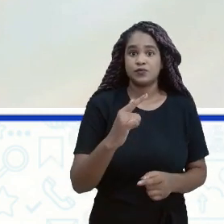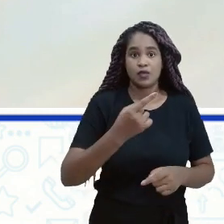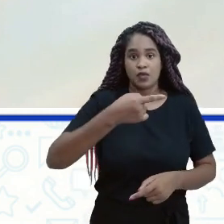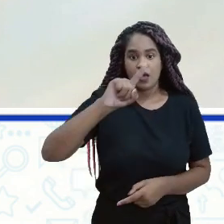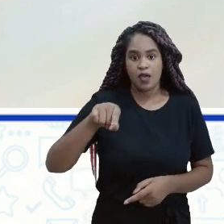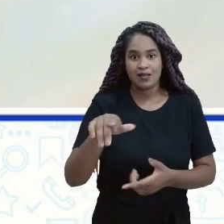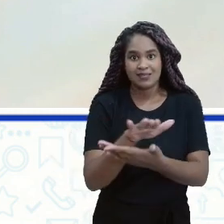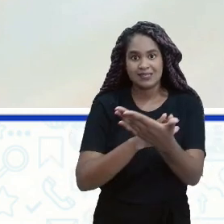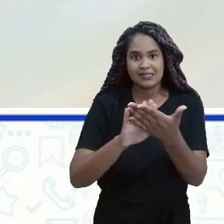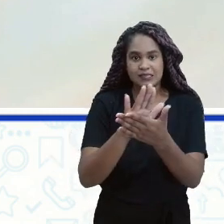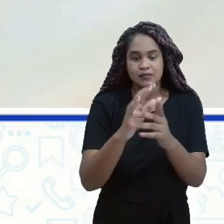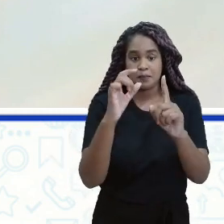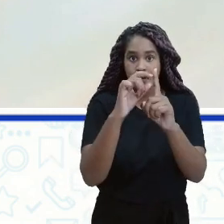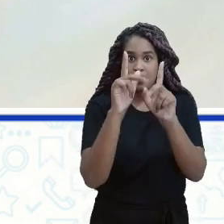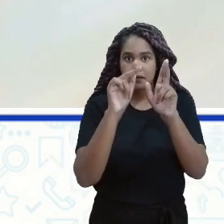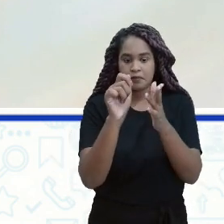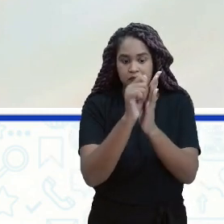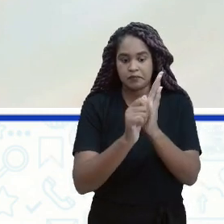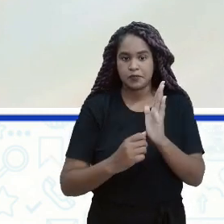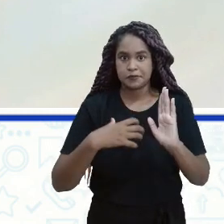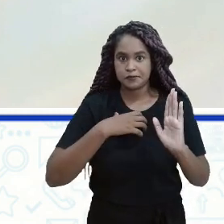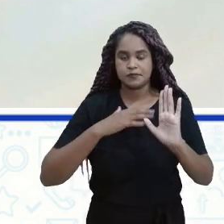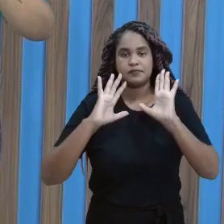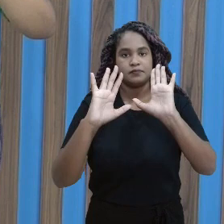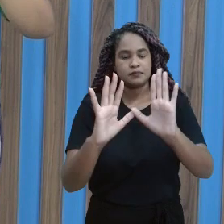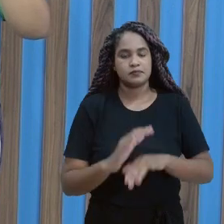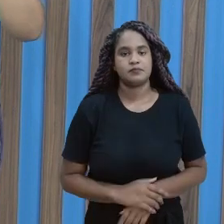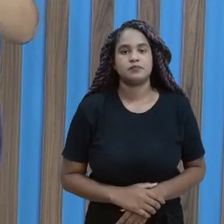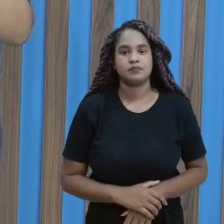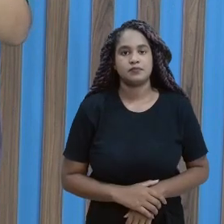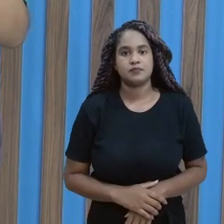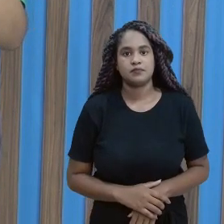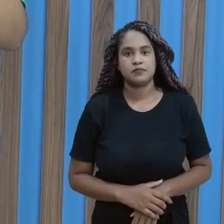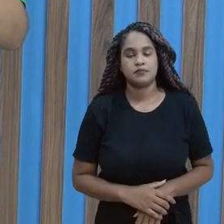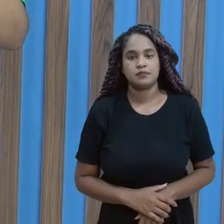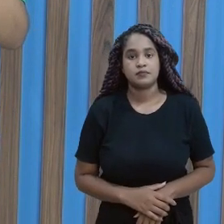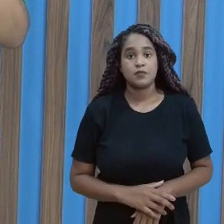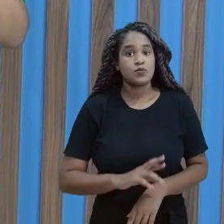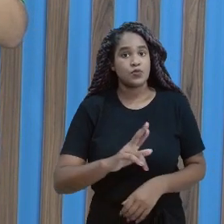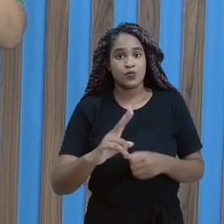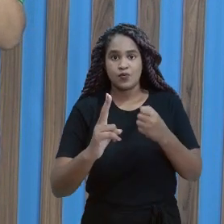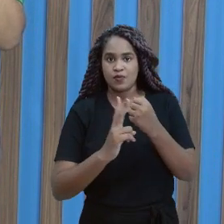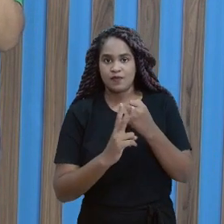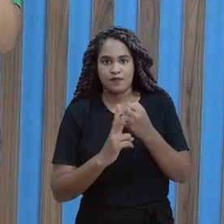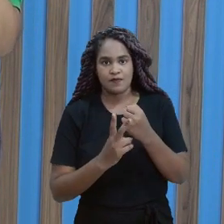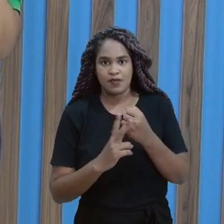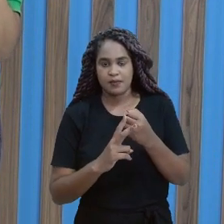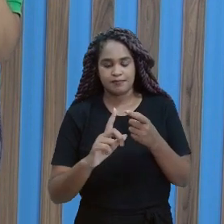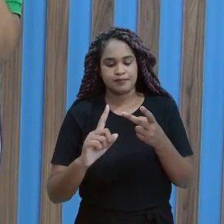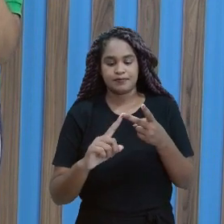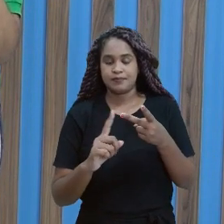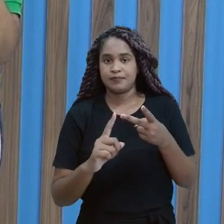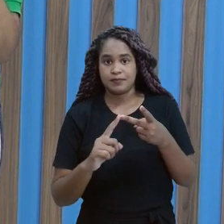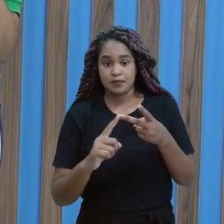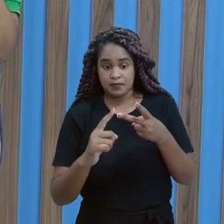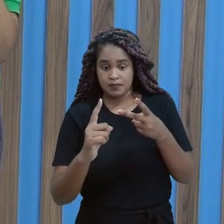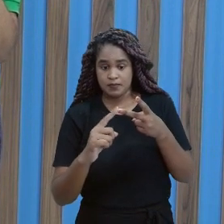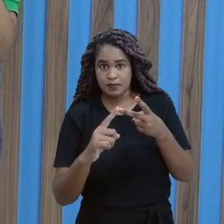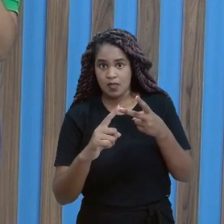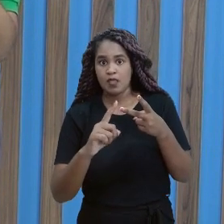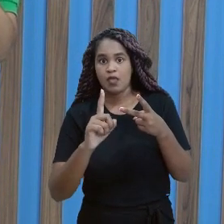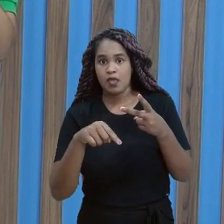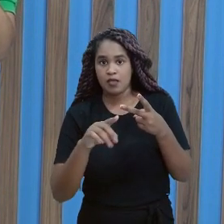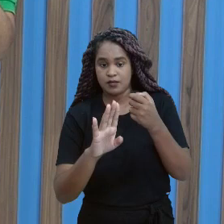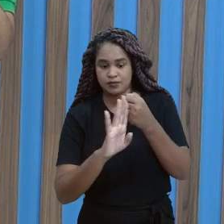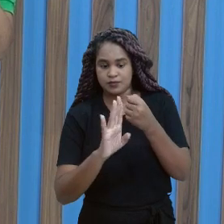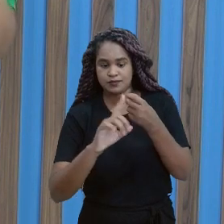as palavras são escritas da mesma forma. Mas aqui não é verbo e aqui também não é substantivo.